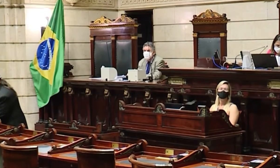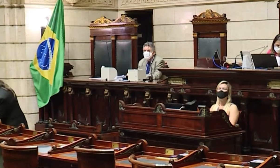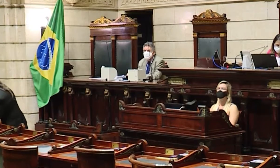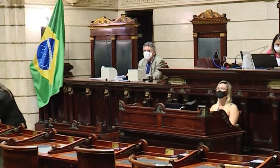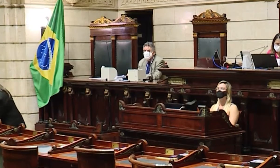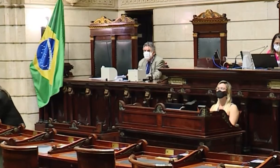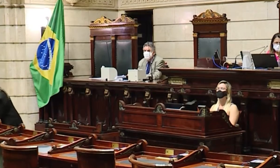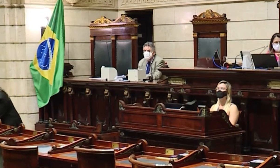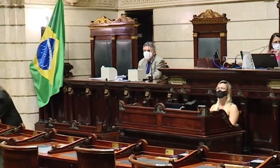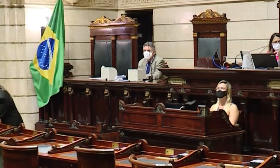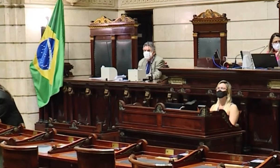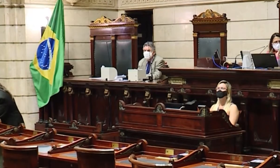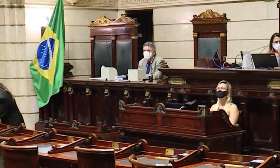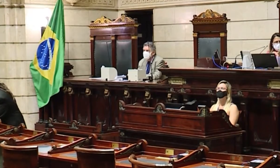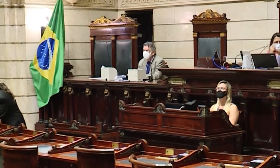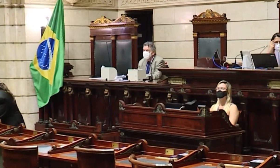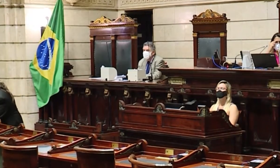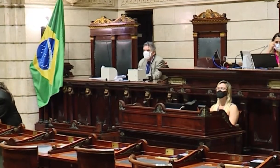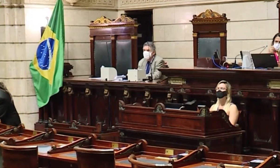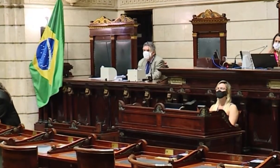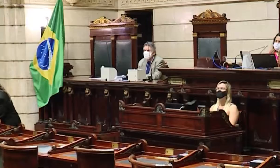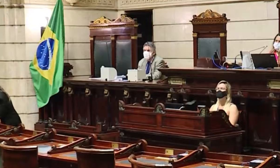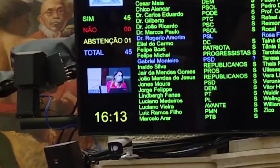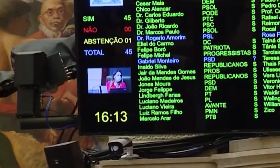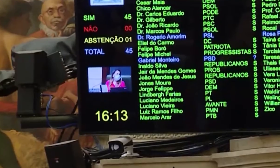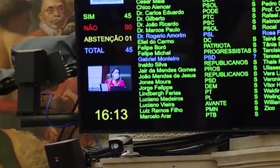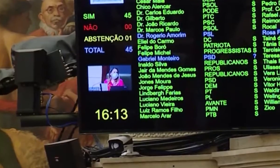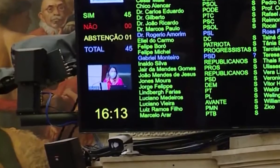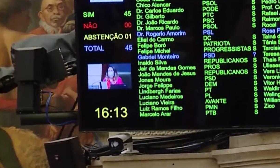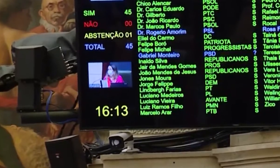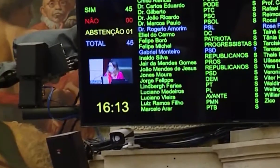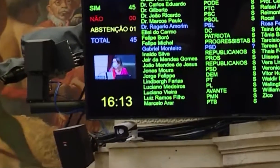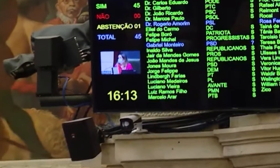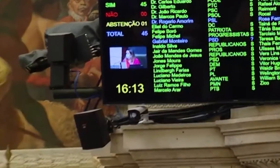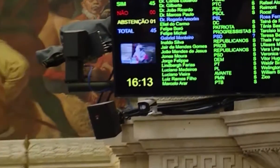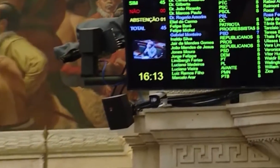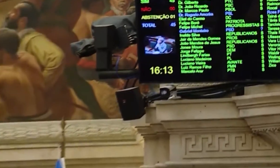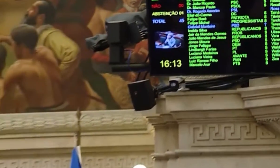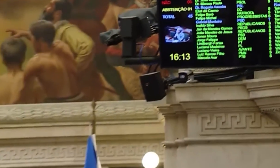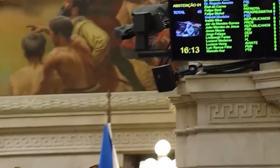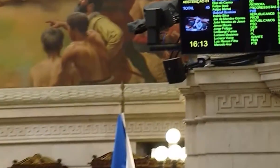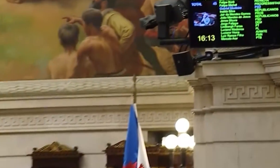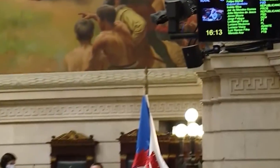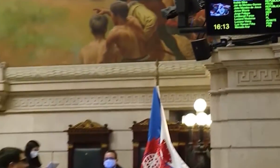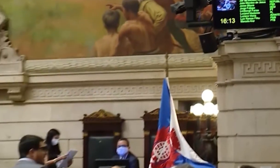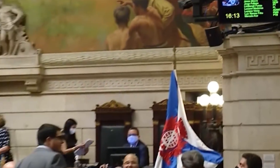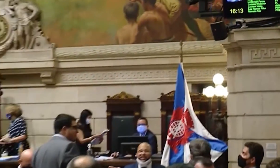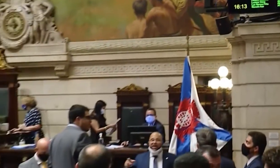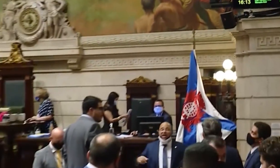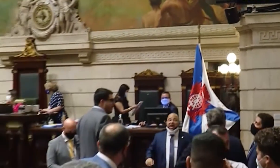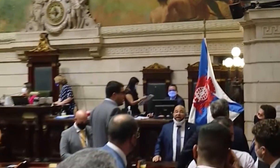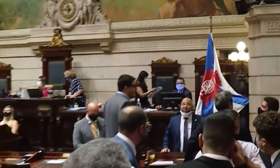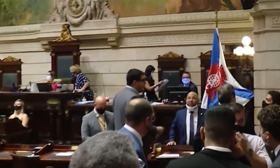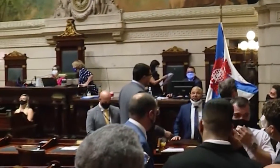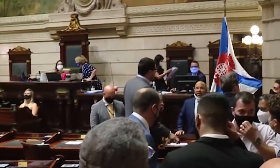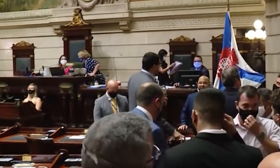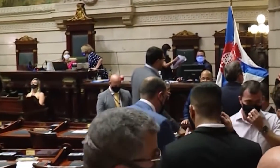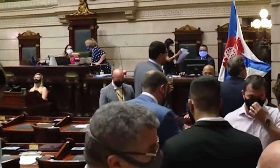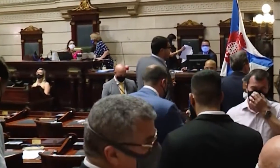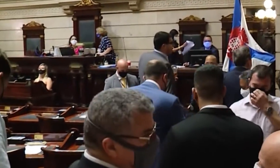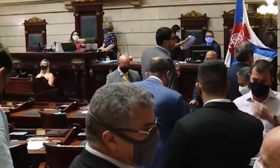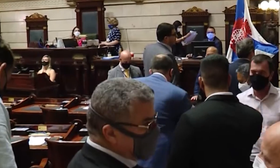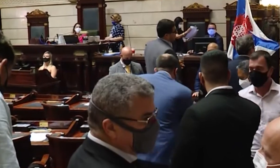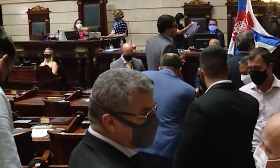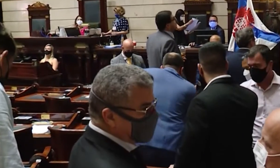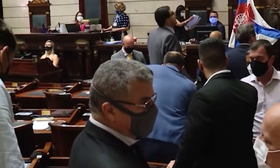foi aprovado em primeira discussão. Os parlamentares aprovaram em segunda discussão o projeto de lei de autoria dos vereadores